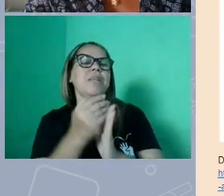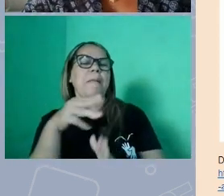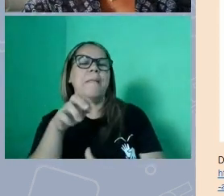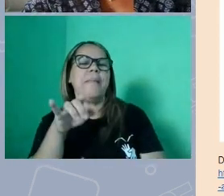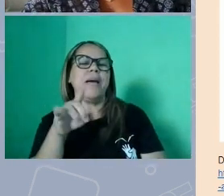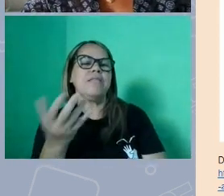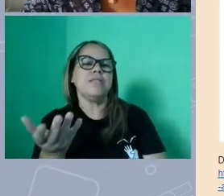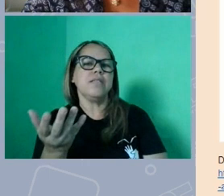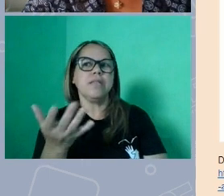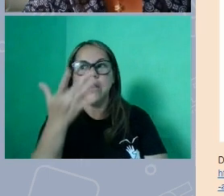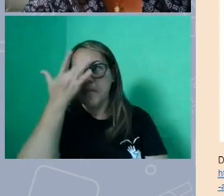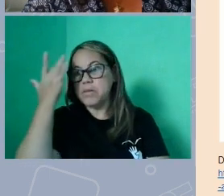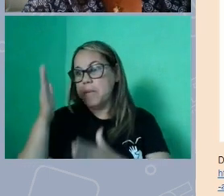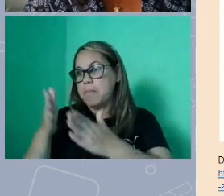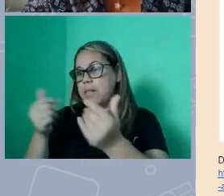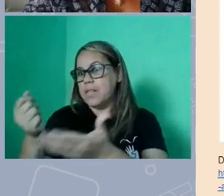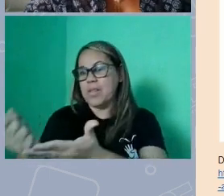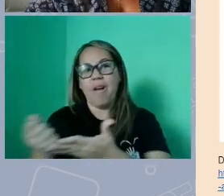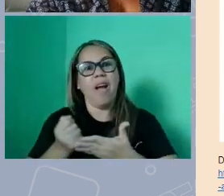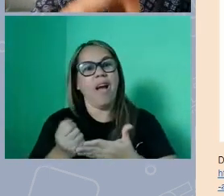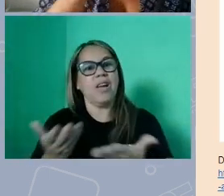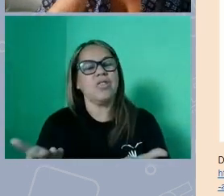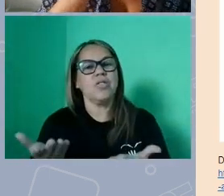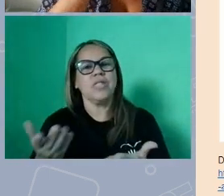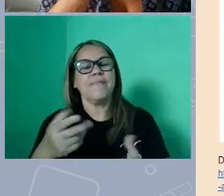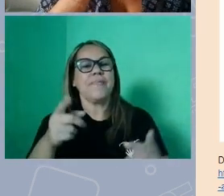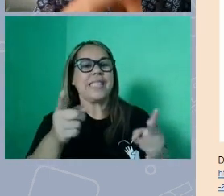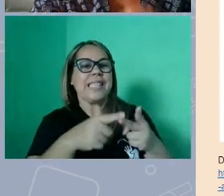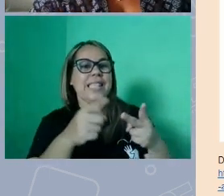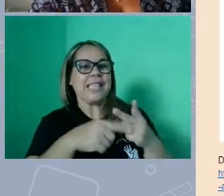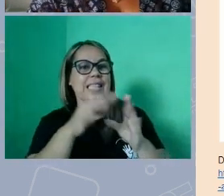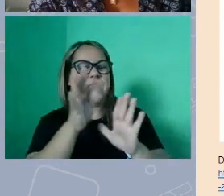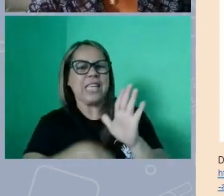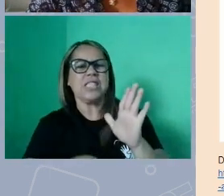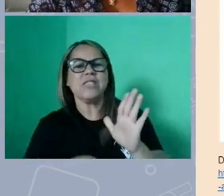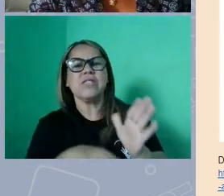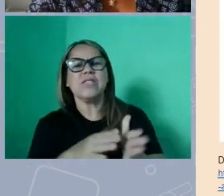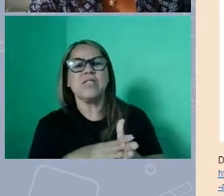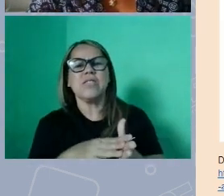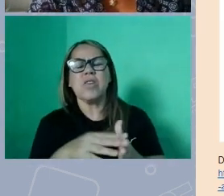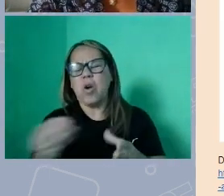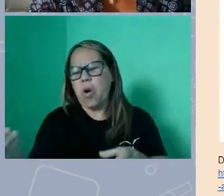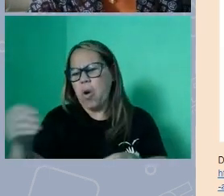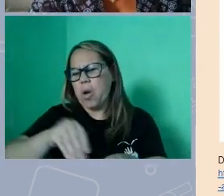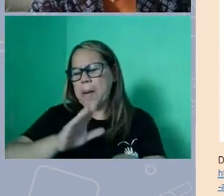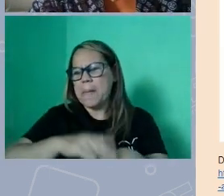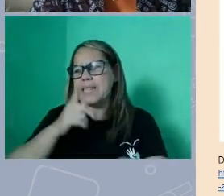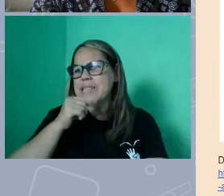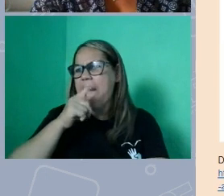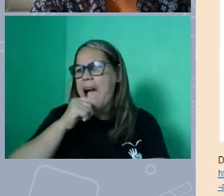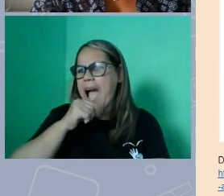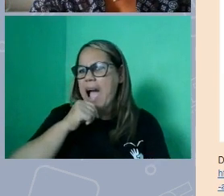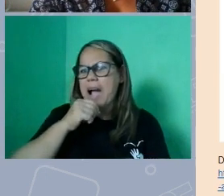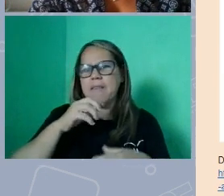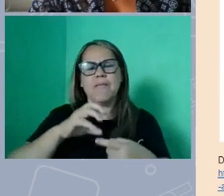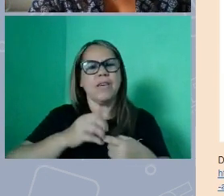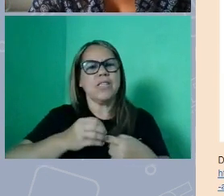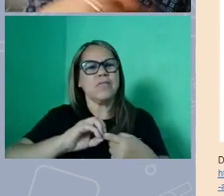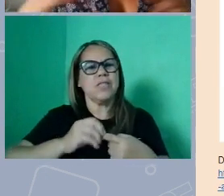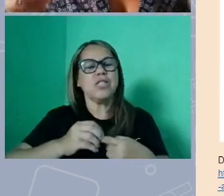auxílio texto 2 diz assim põe mais água no feijão que está chegando mais classe média